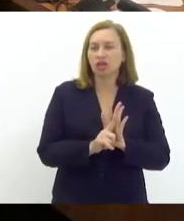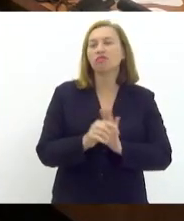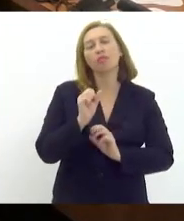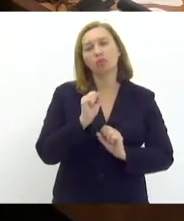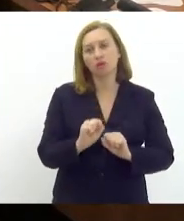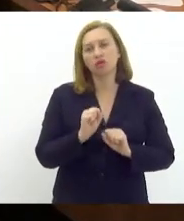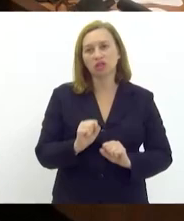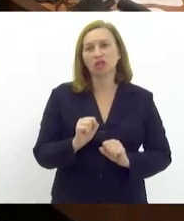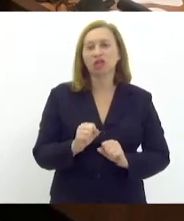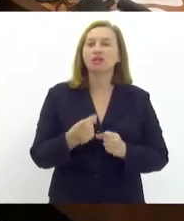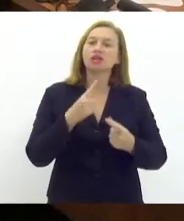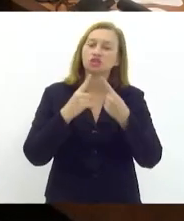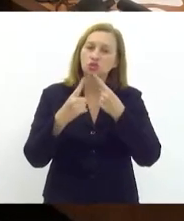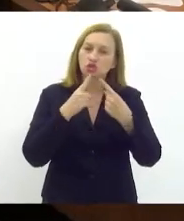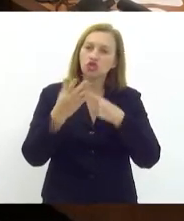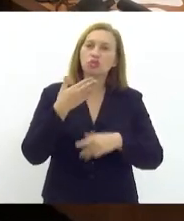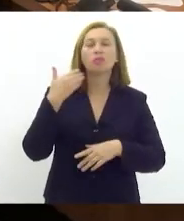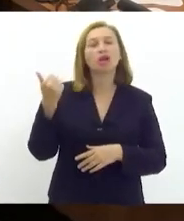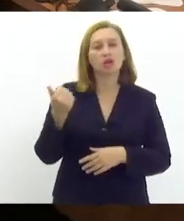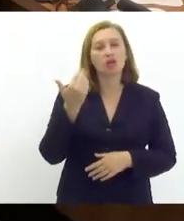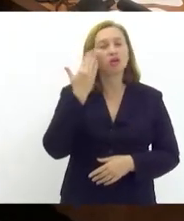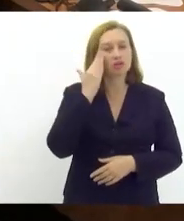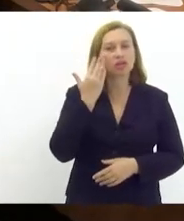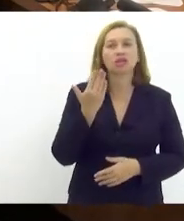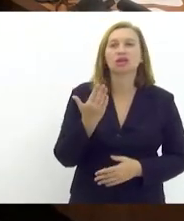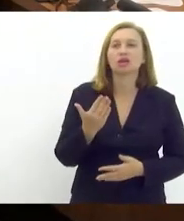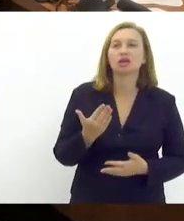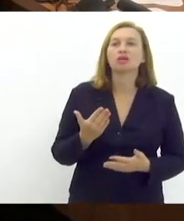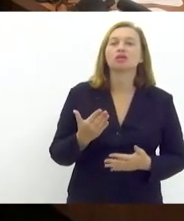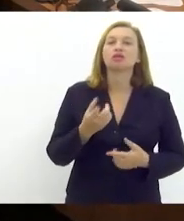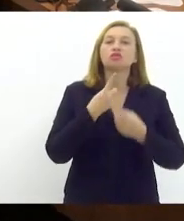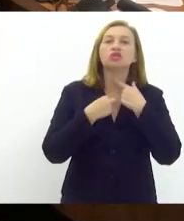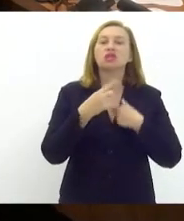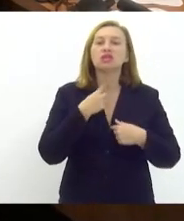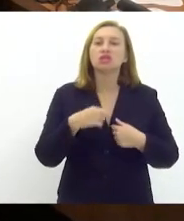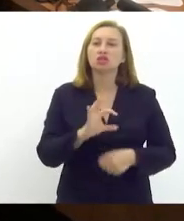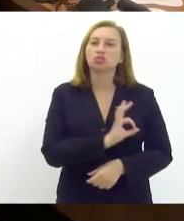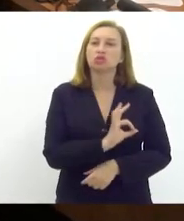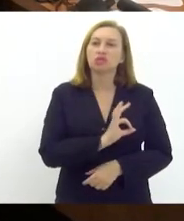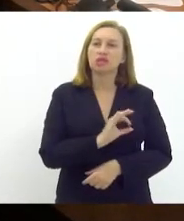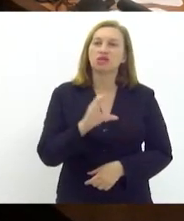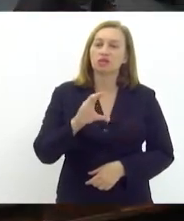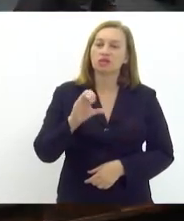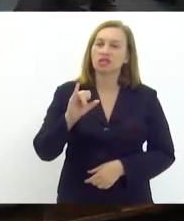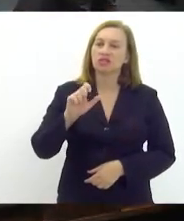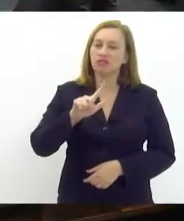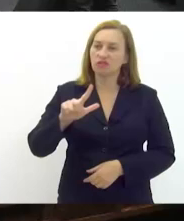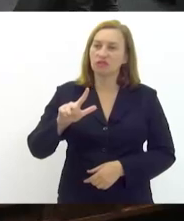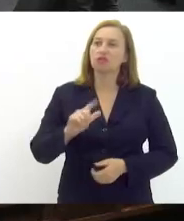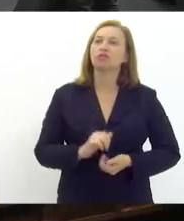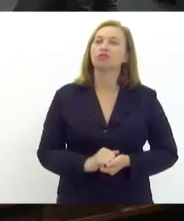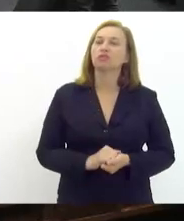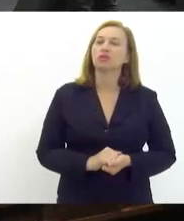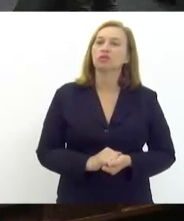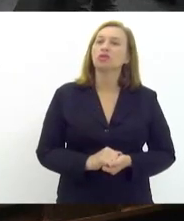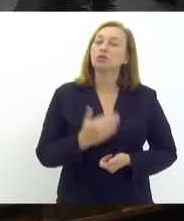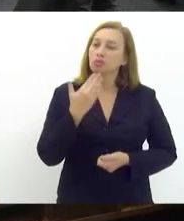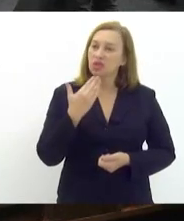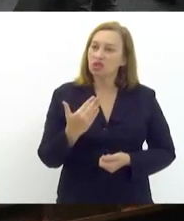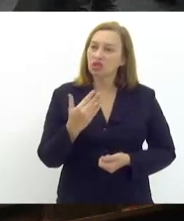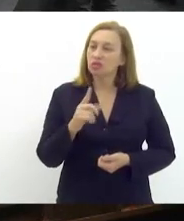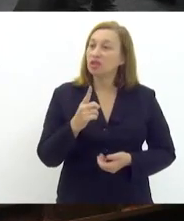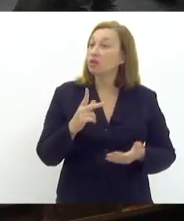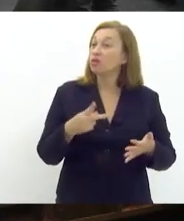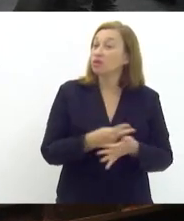poder é debater melhor e entender melhor Quais são os anseios dos nossos policiais civis é uma medida preventiva para que não